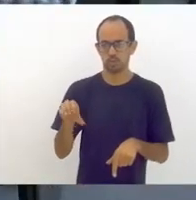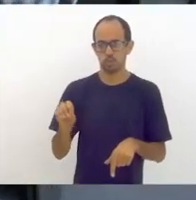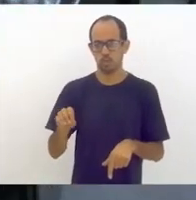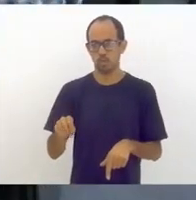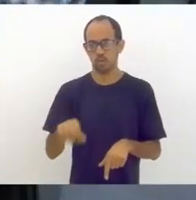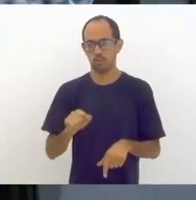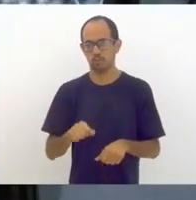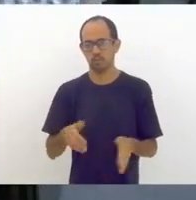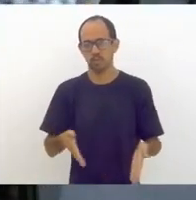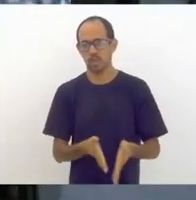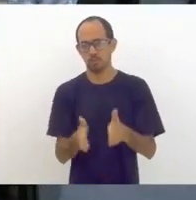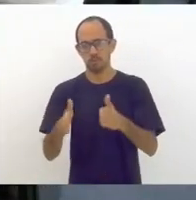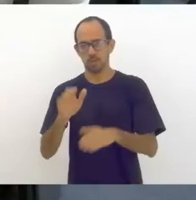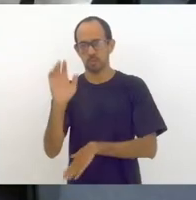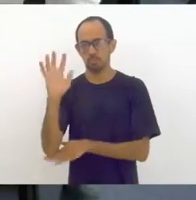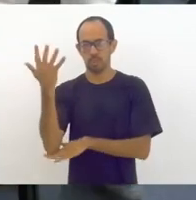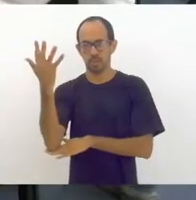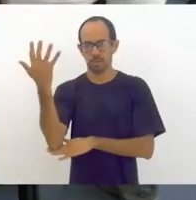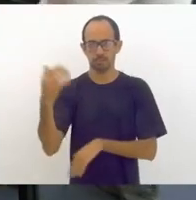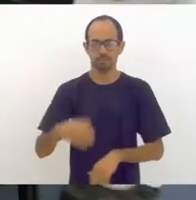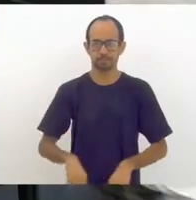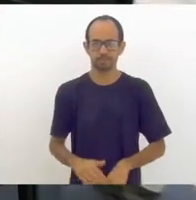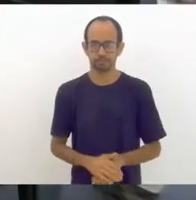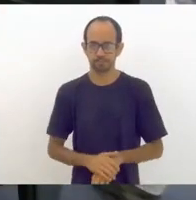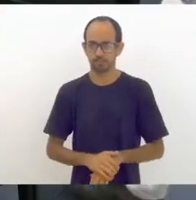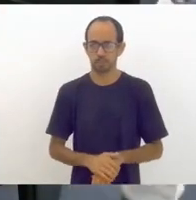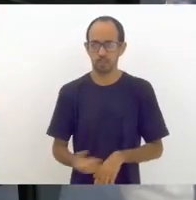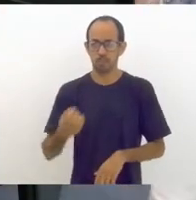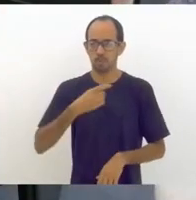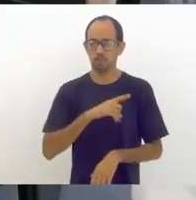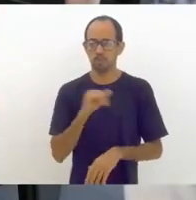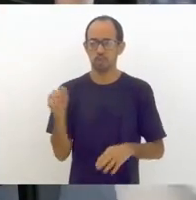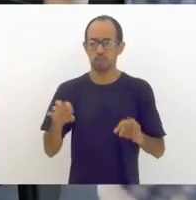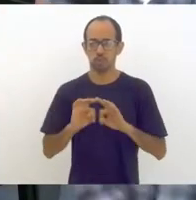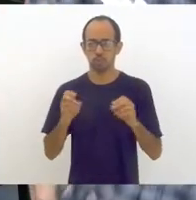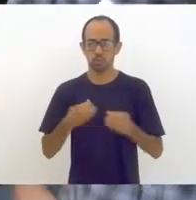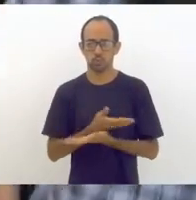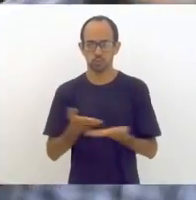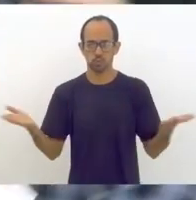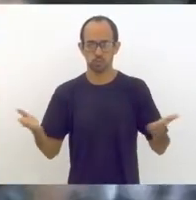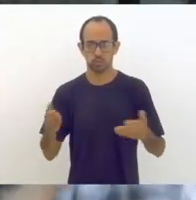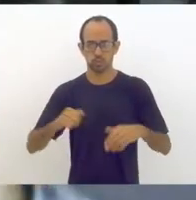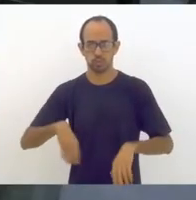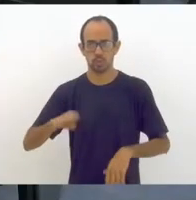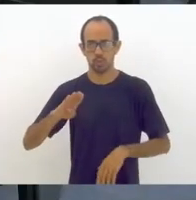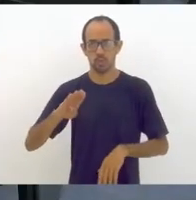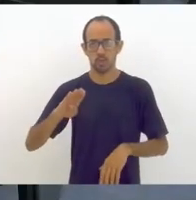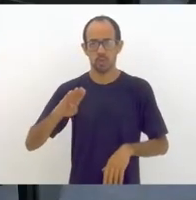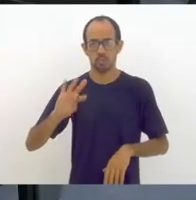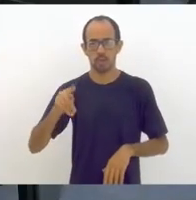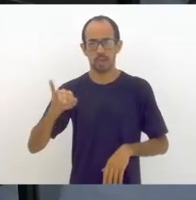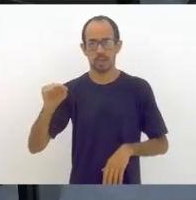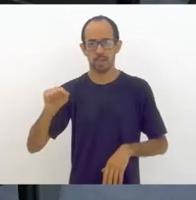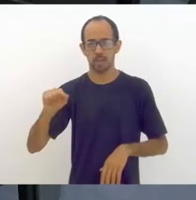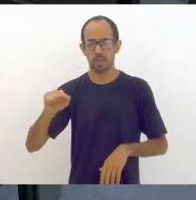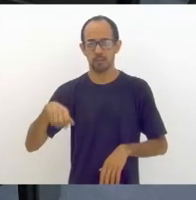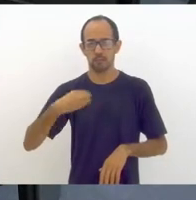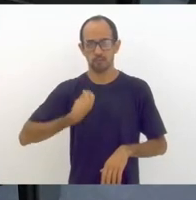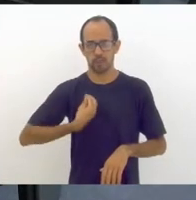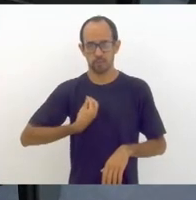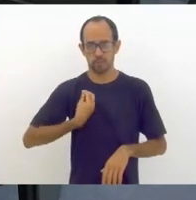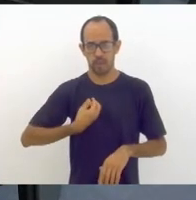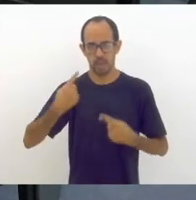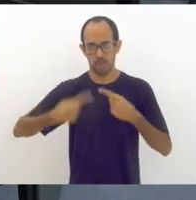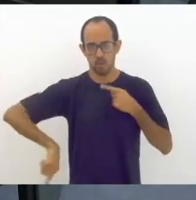Mata Atlântica. Bom dia a todas e todos. O Bahia Viva é contra a